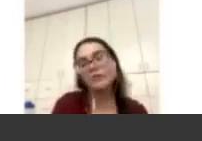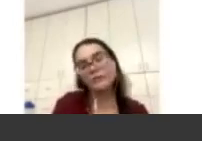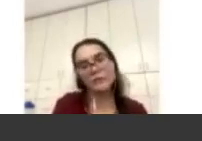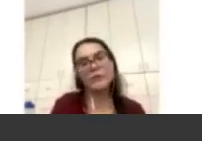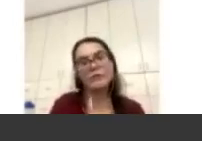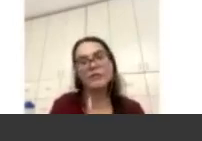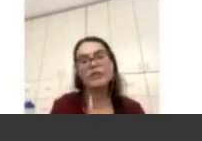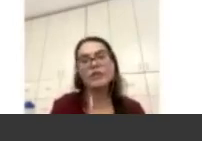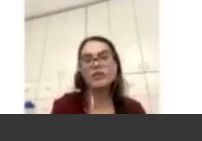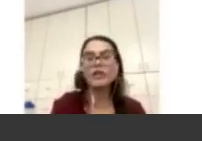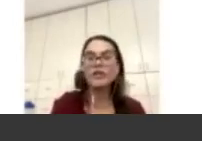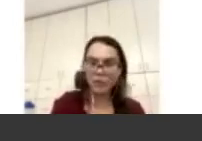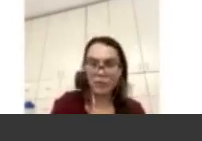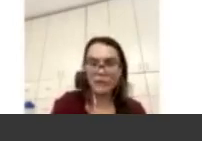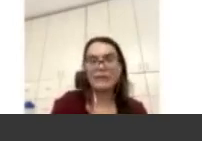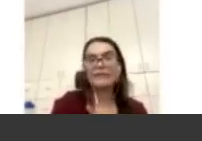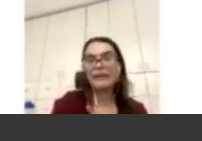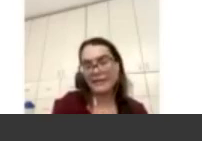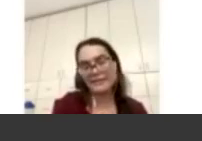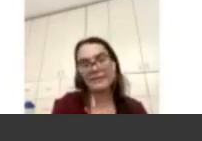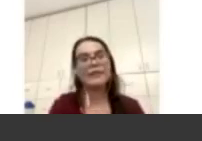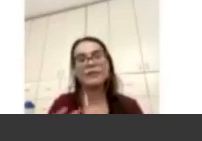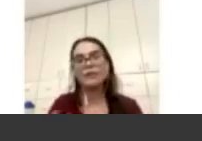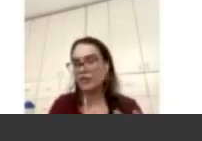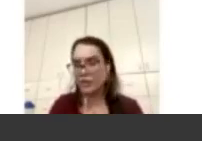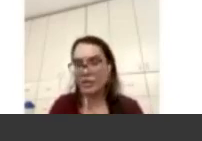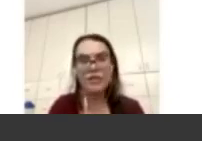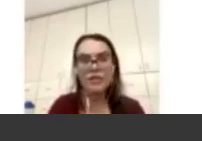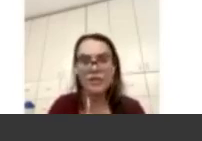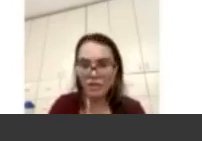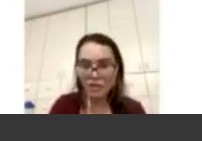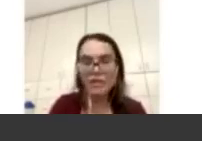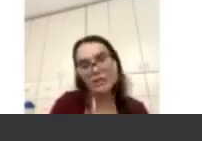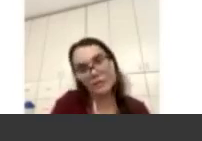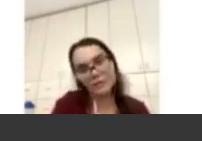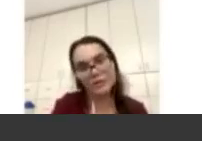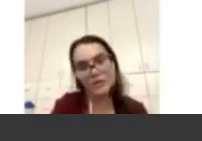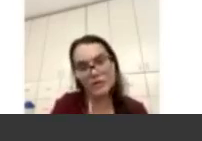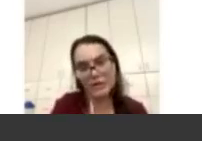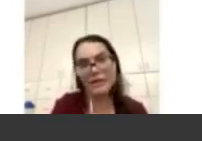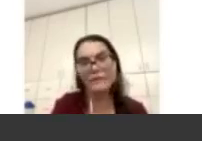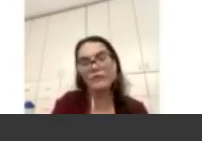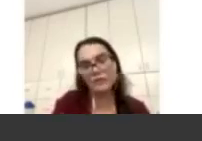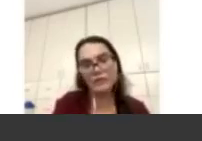E quando veio a Covid, a gente utilizou dessa tecnologia que a gente já tinha, que é uma